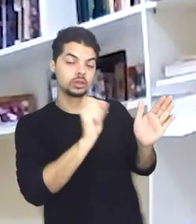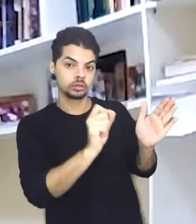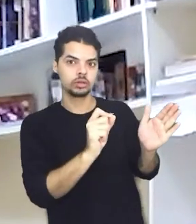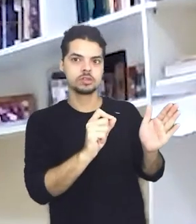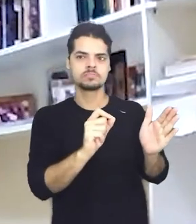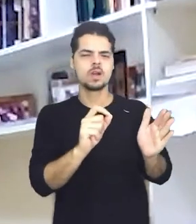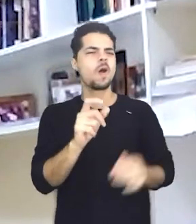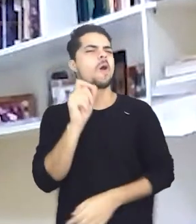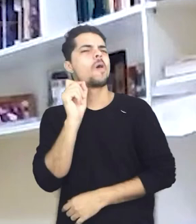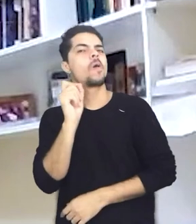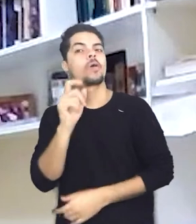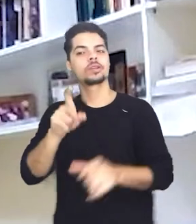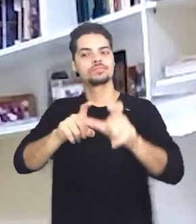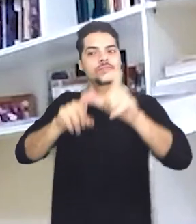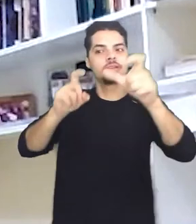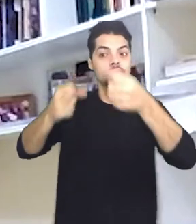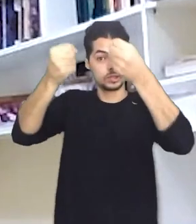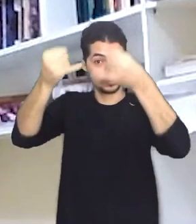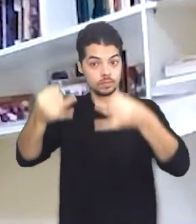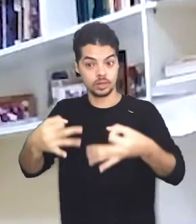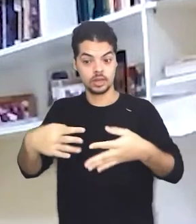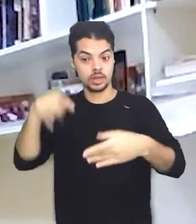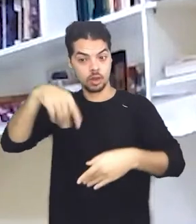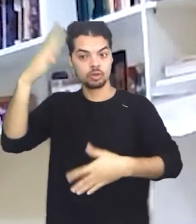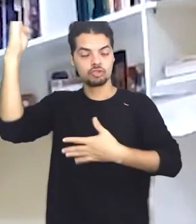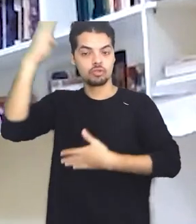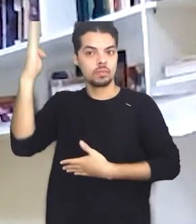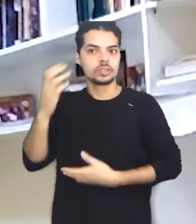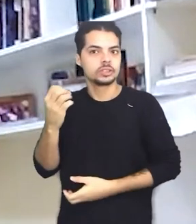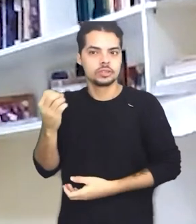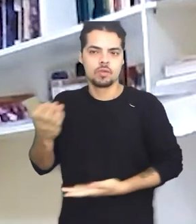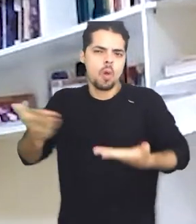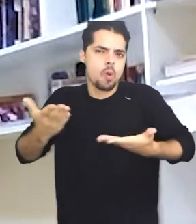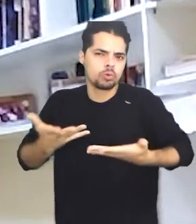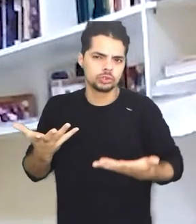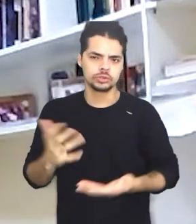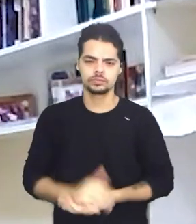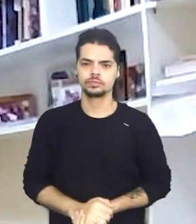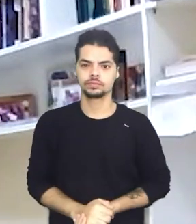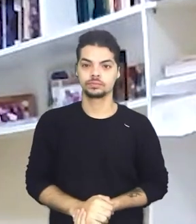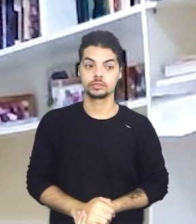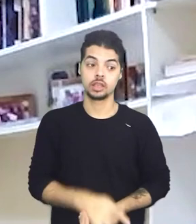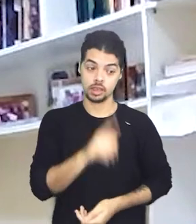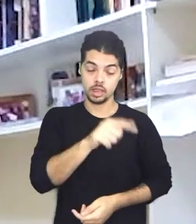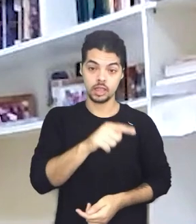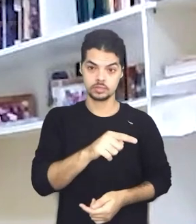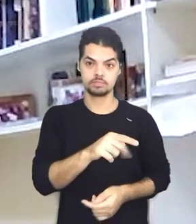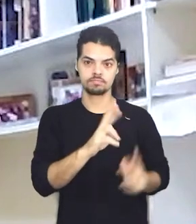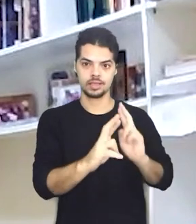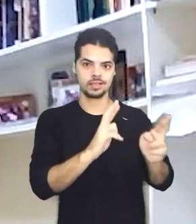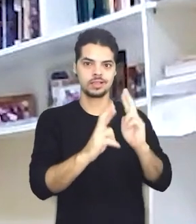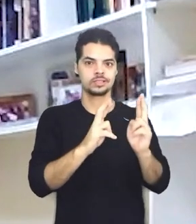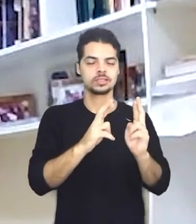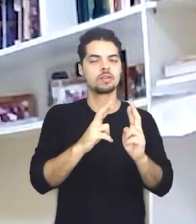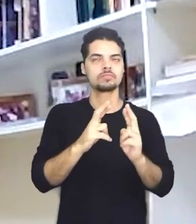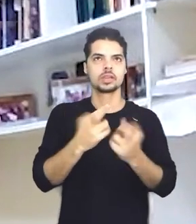Nonato, e vou responder à seguinte pergunta: o que a independência diz sobre o Brasil contemporâneo? Para